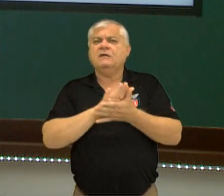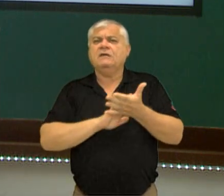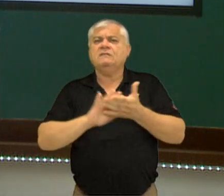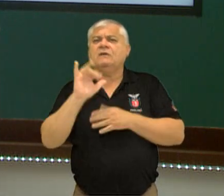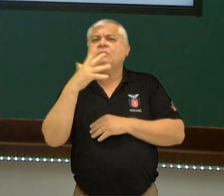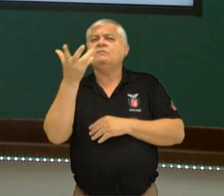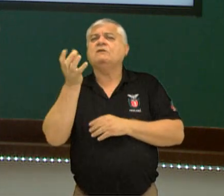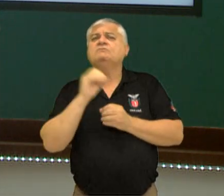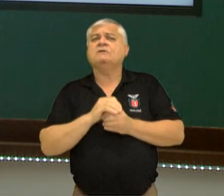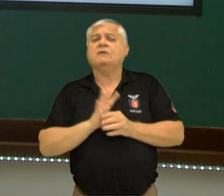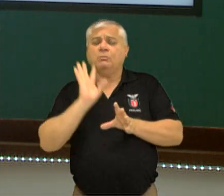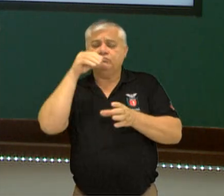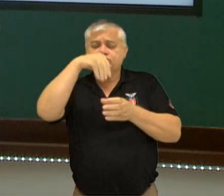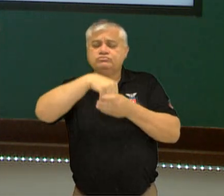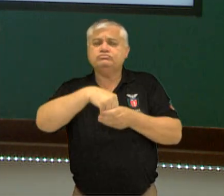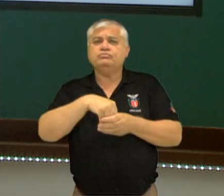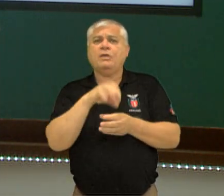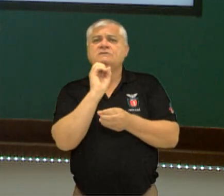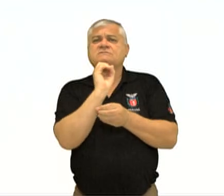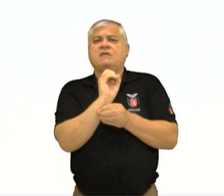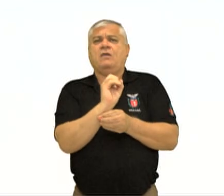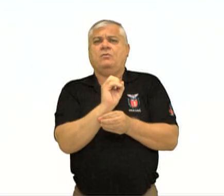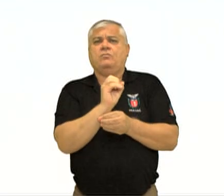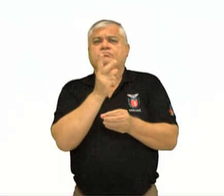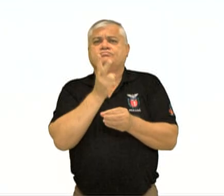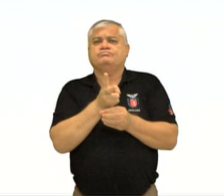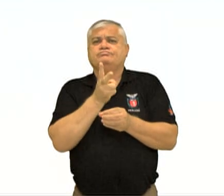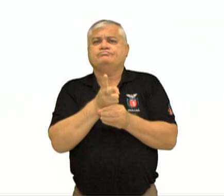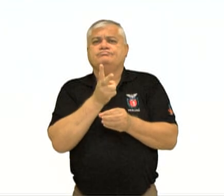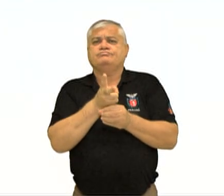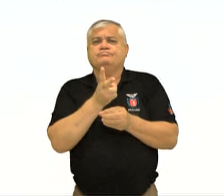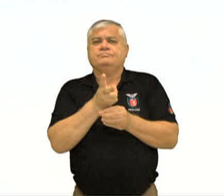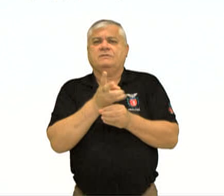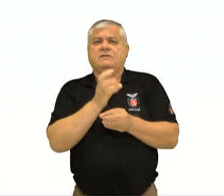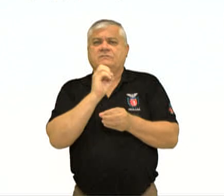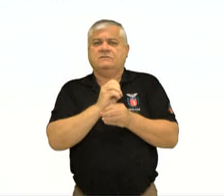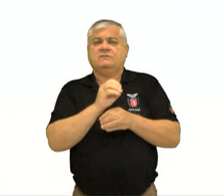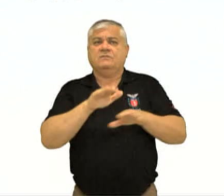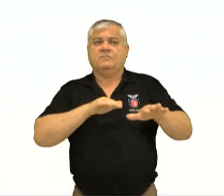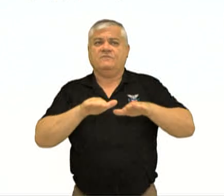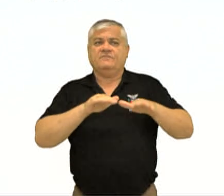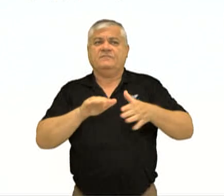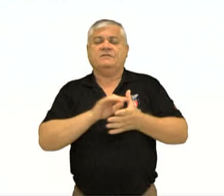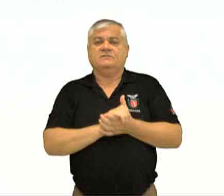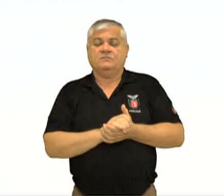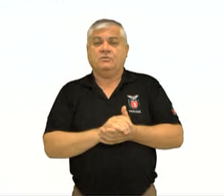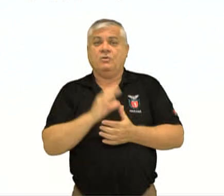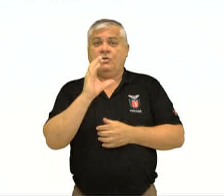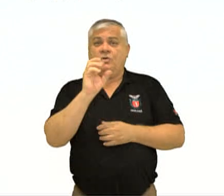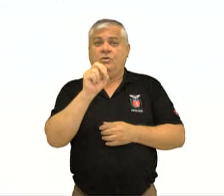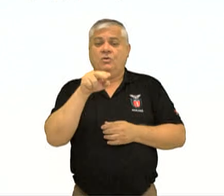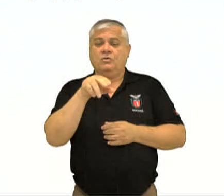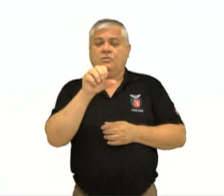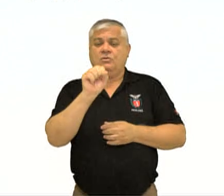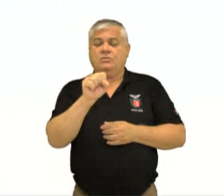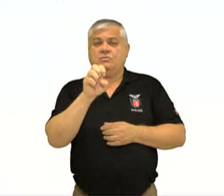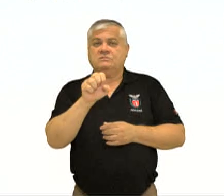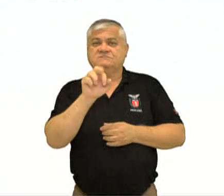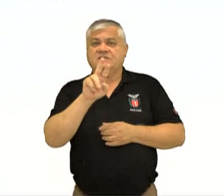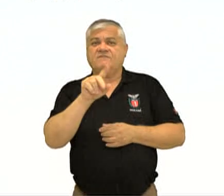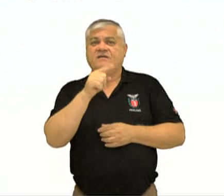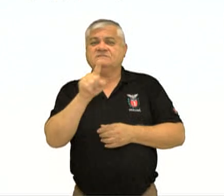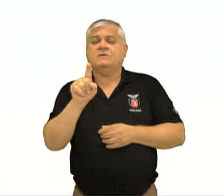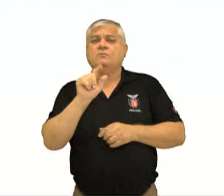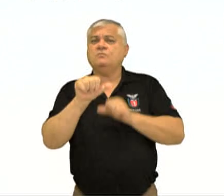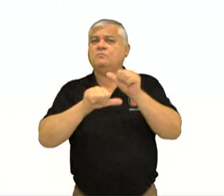ocorrer a conservação da quantidade de movimento. O que é uma conservação, afinal, né? A conservação são as propriedades físicas que